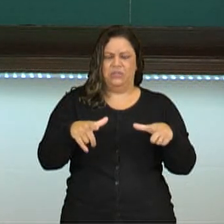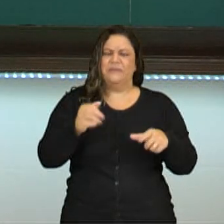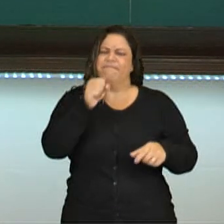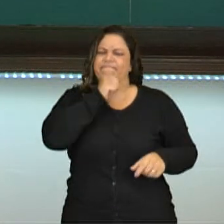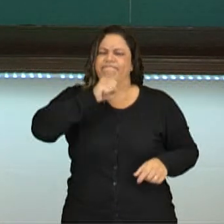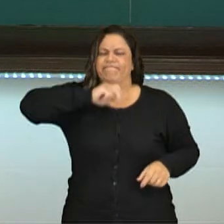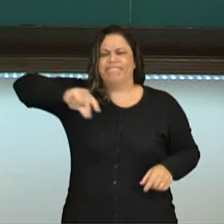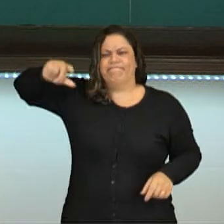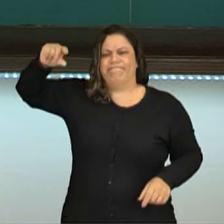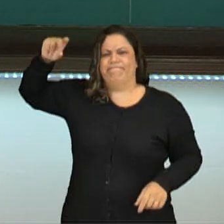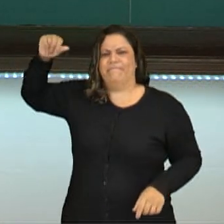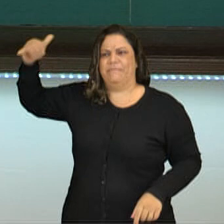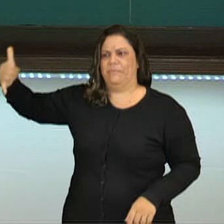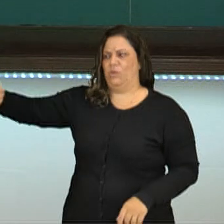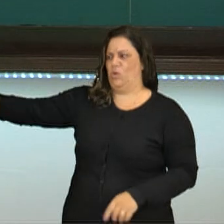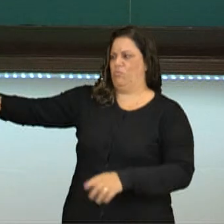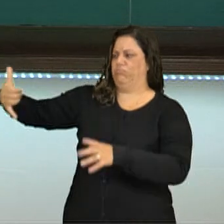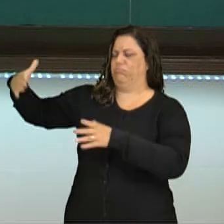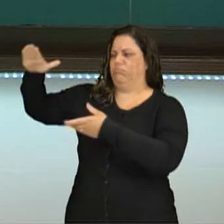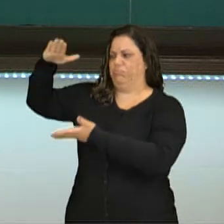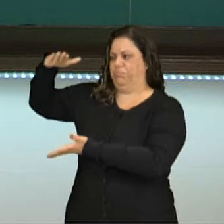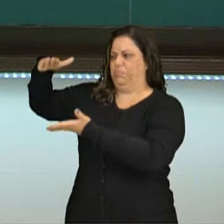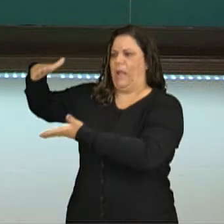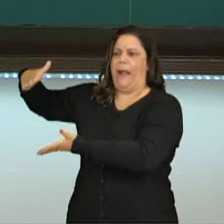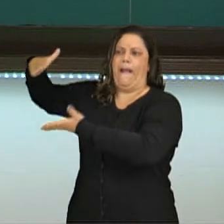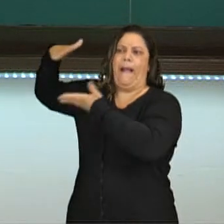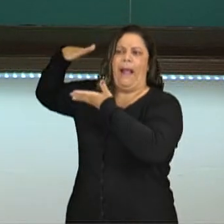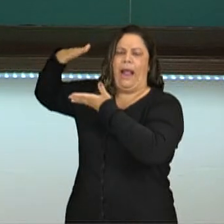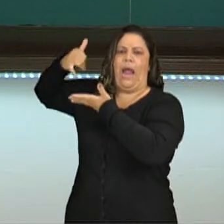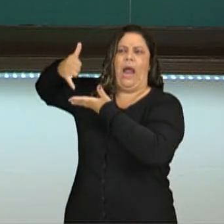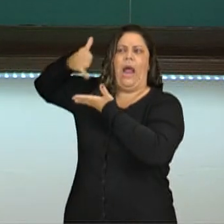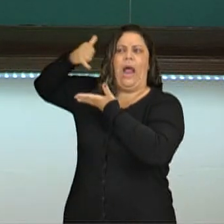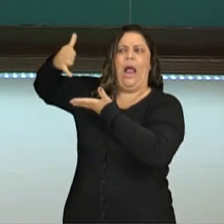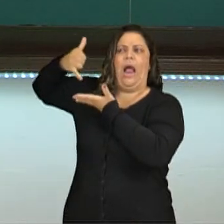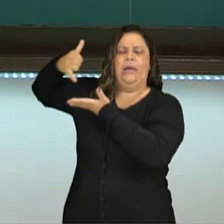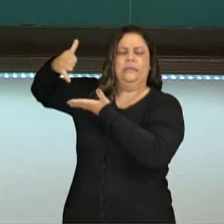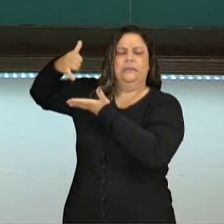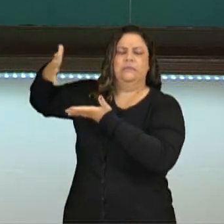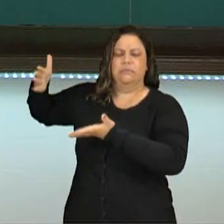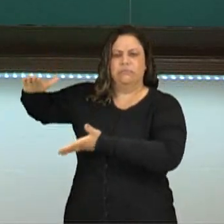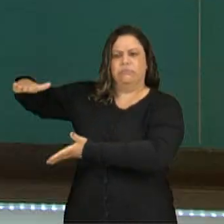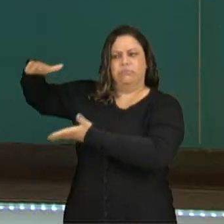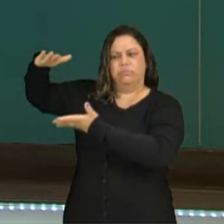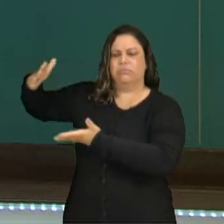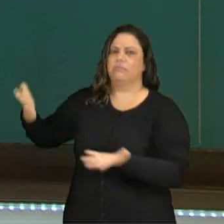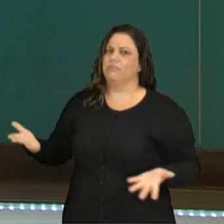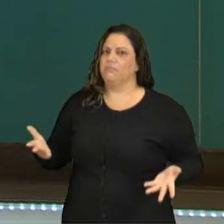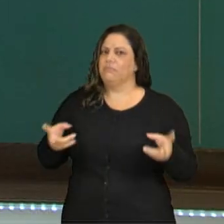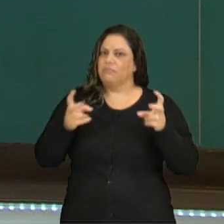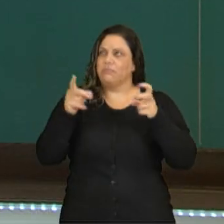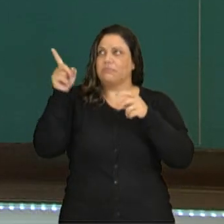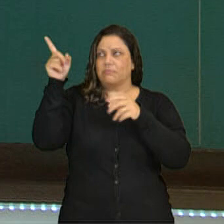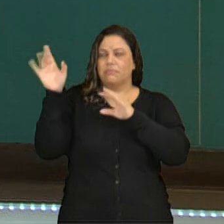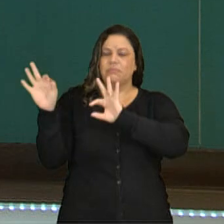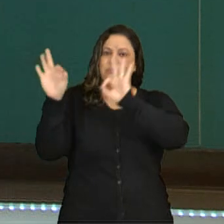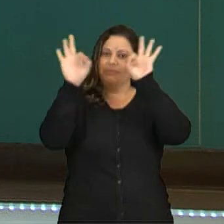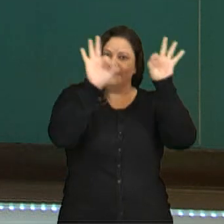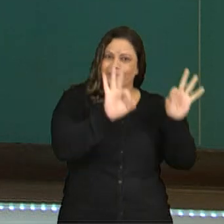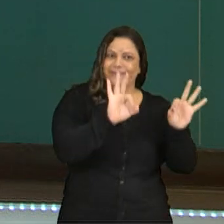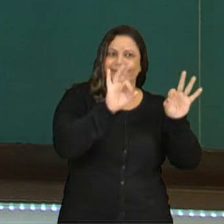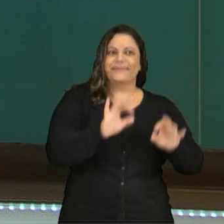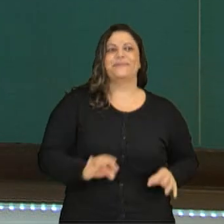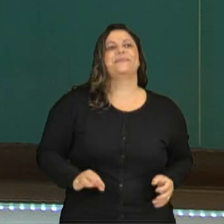mesmo o seu avô saiba te explicar o que era o tijolar. Olha só, essa aqui